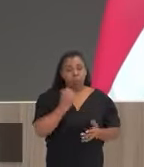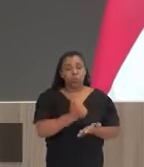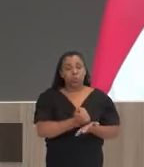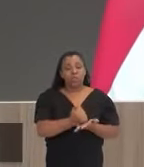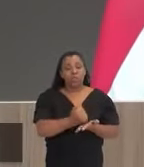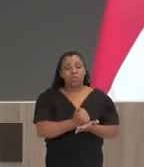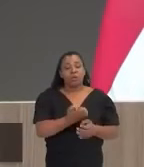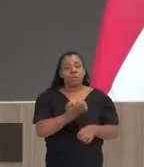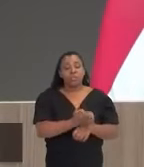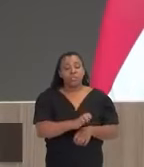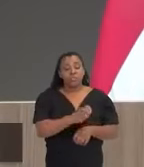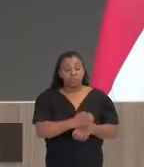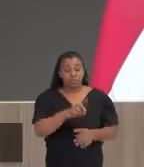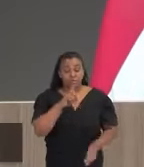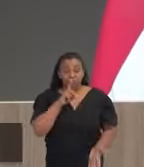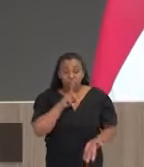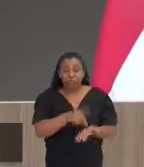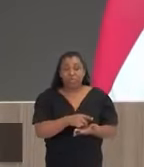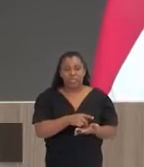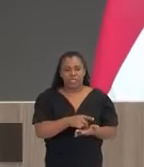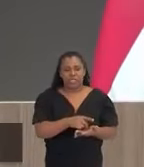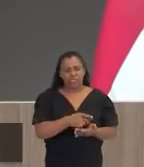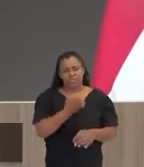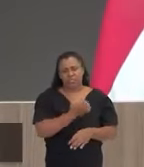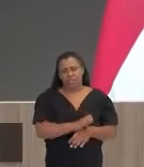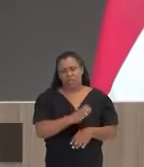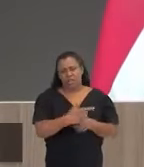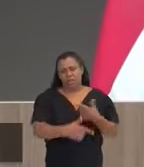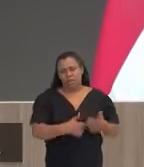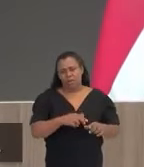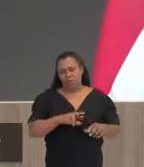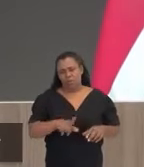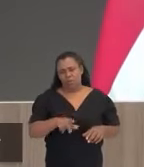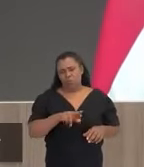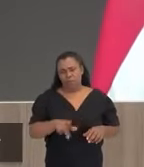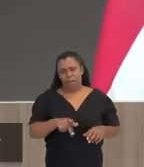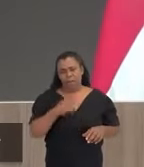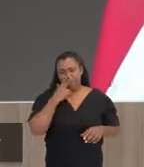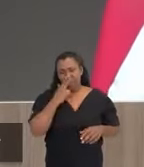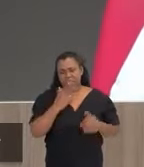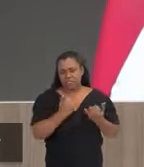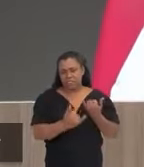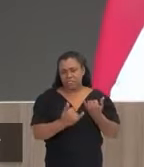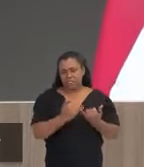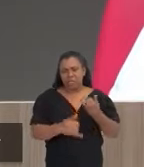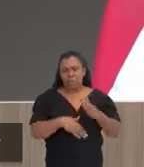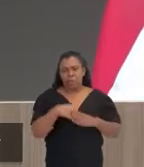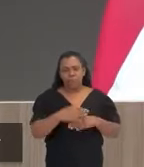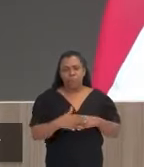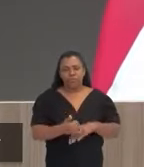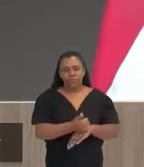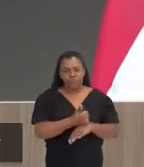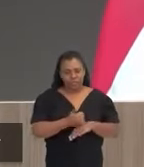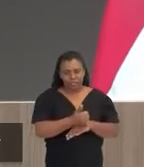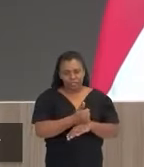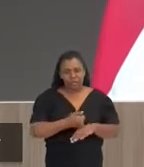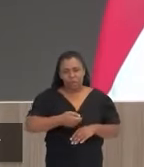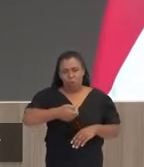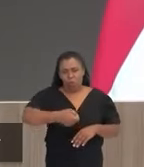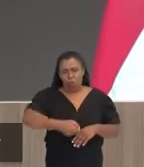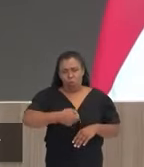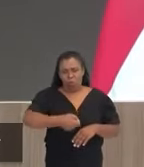estagiárias e, na realidade, não tinha nada de estagiárias, eram, na realidade, profissionais. E no serviço eram